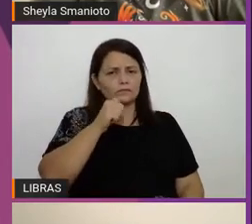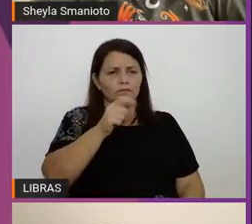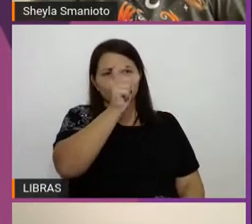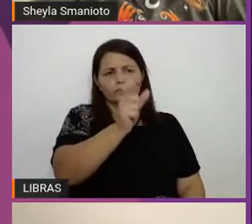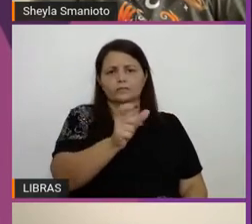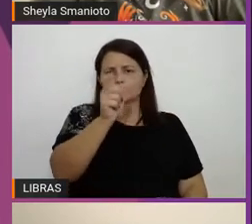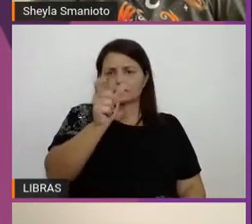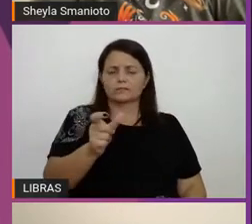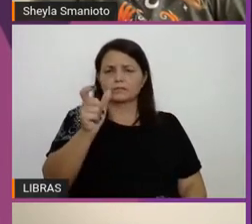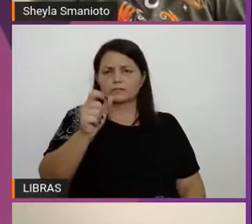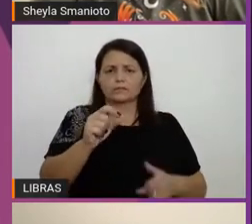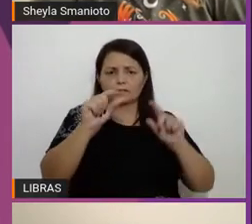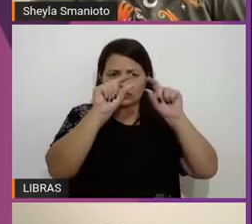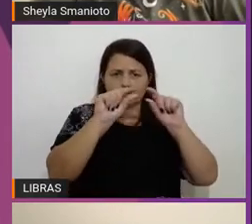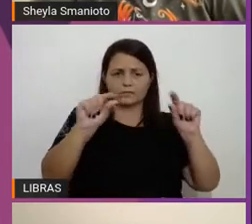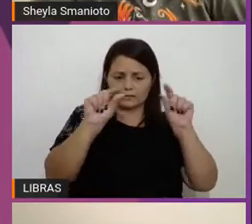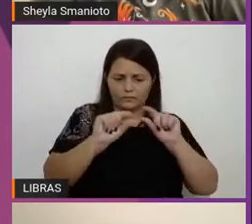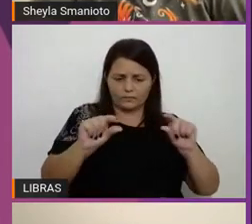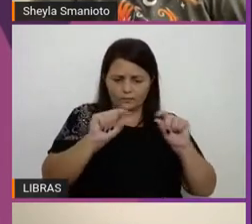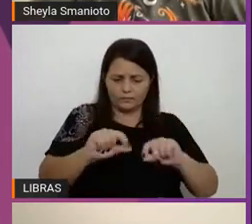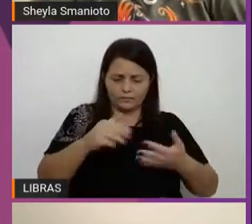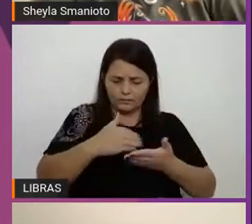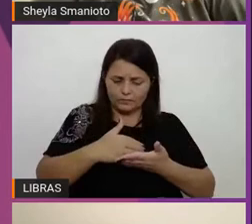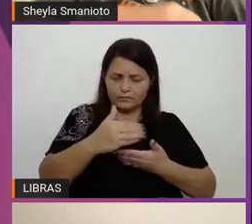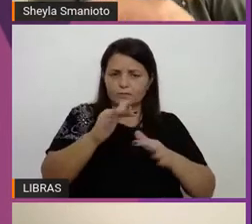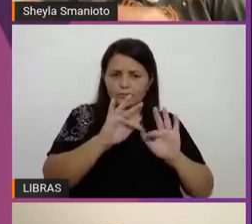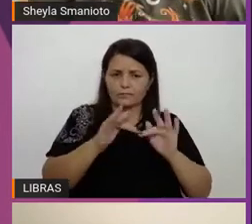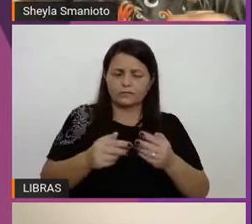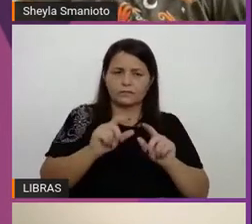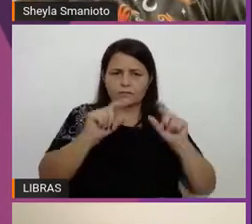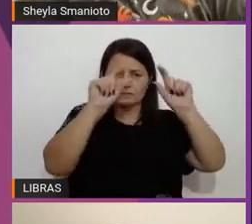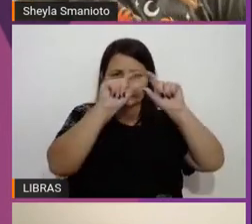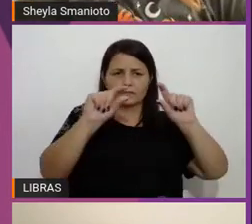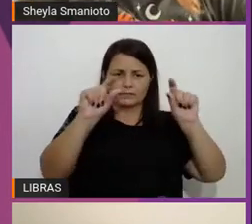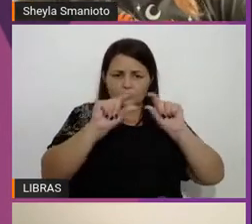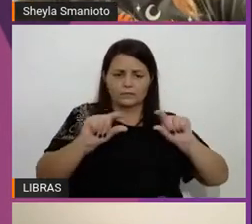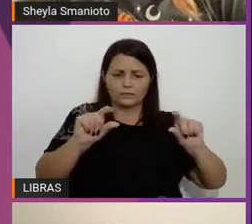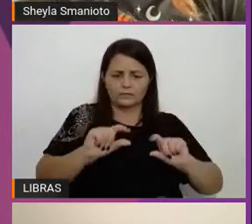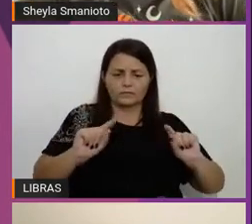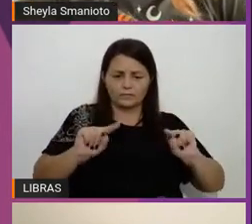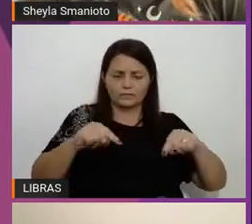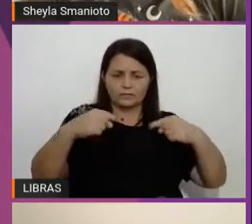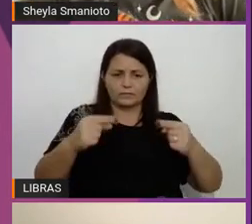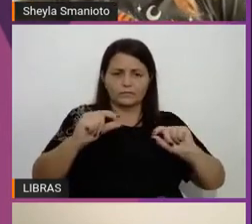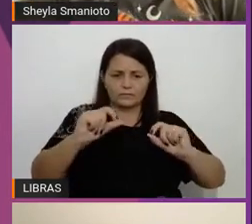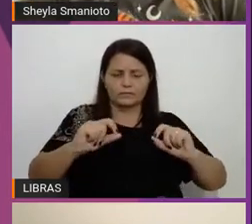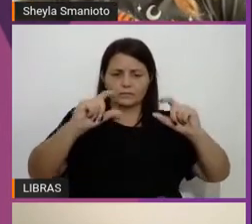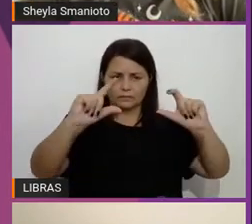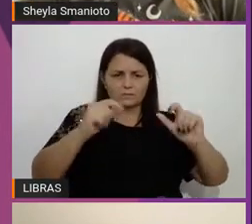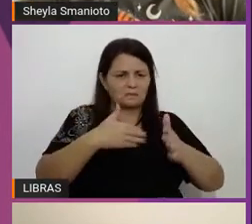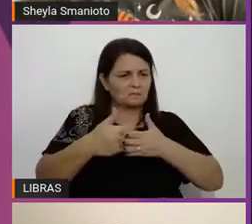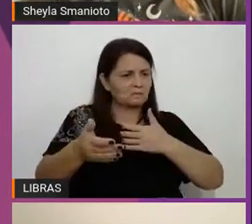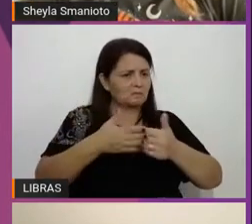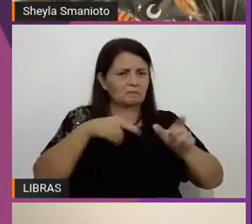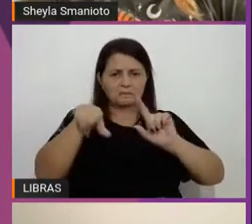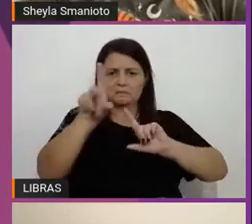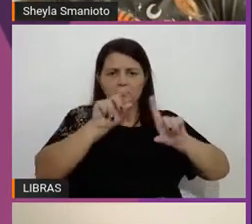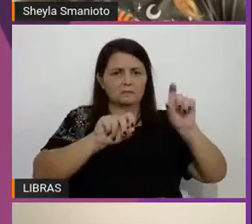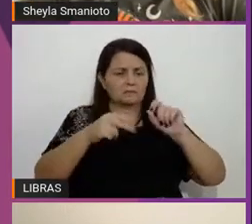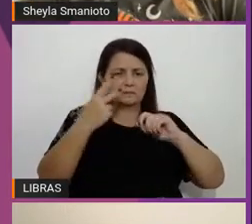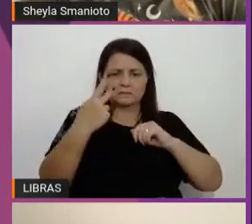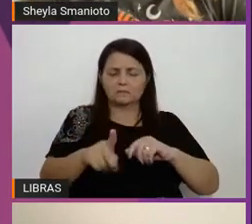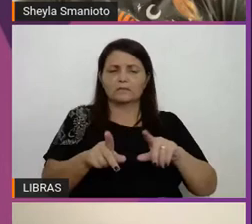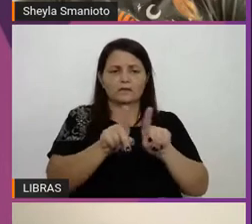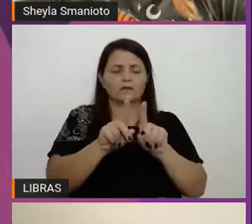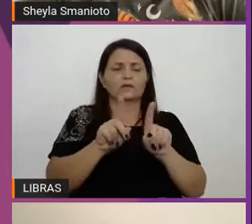que lá esse trecho inicial do romance primeiro parágrafo um pouco mais fica a critério de cada uma